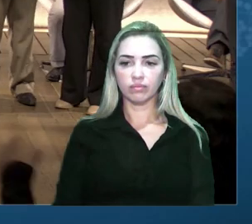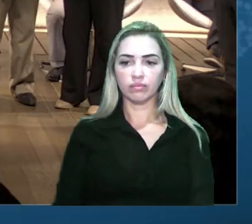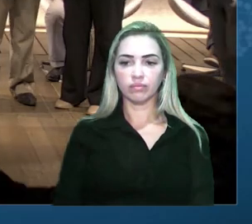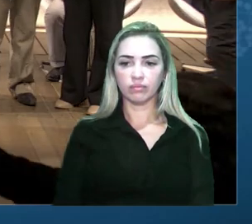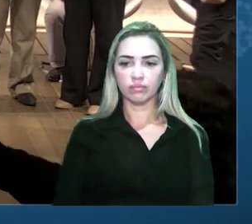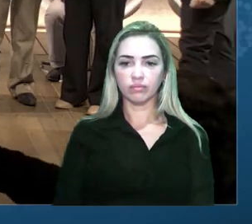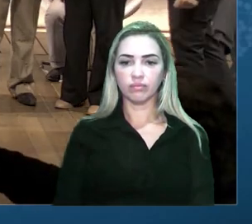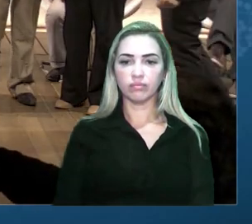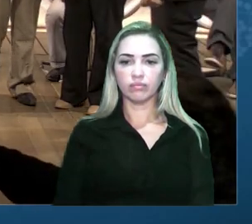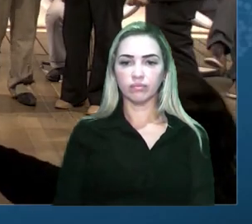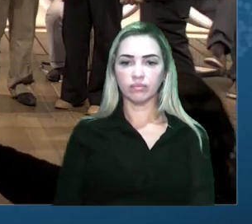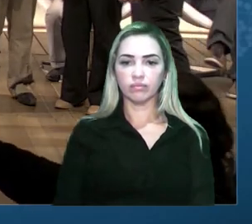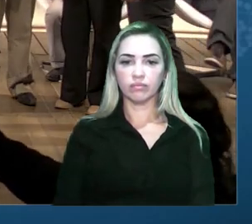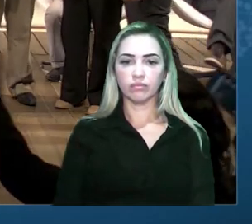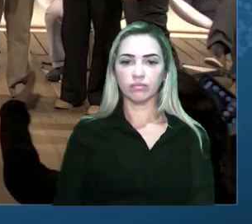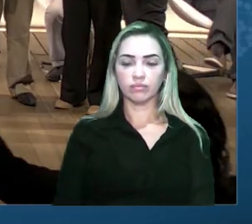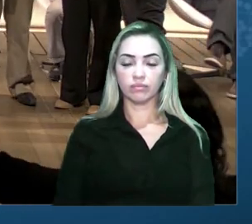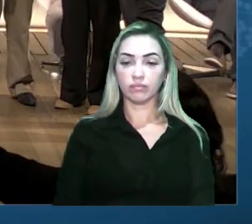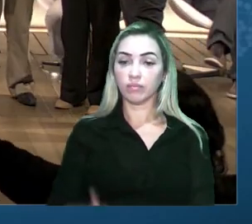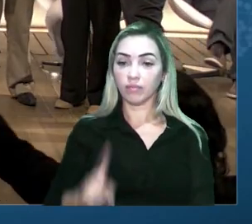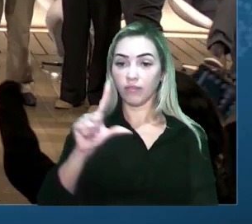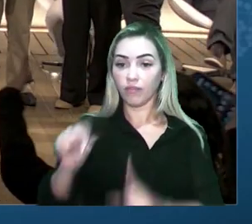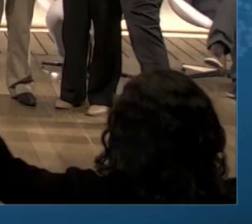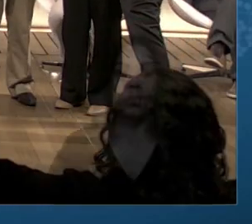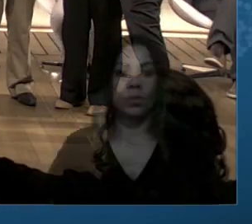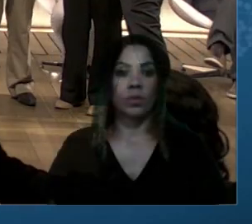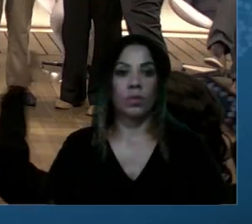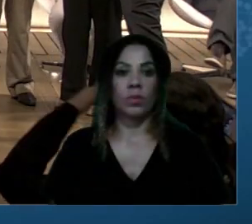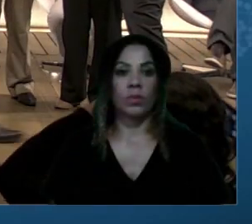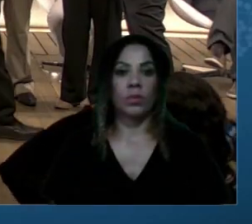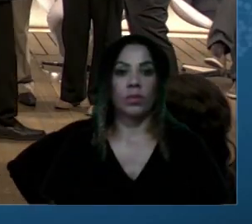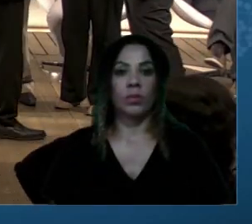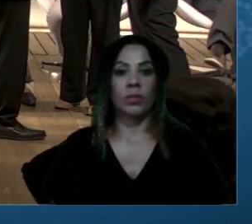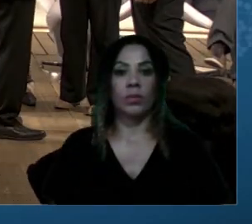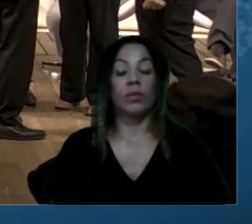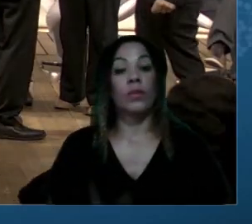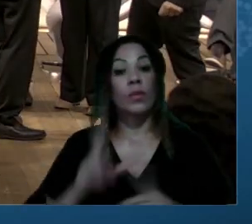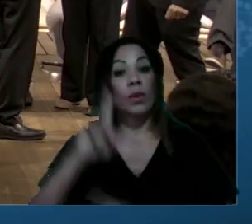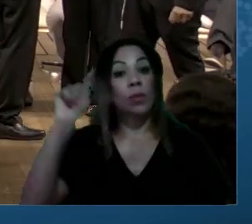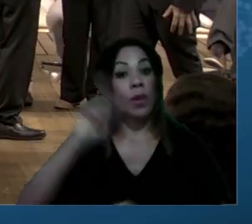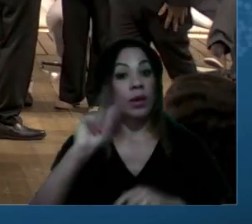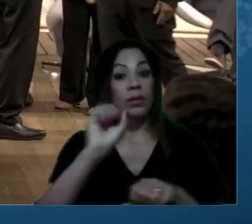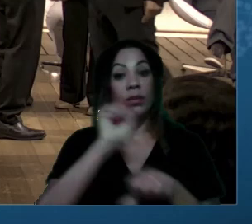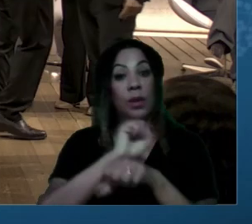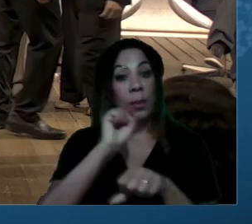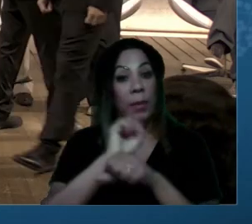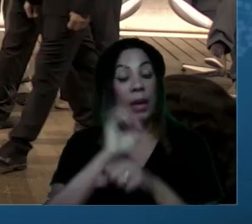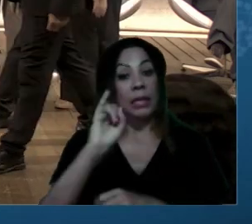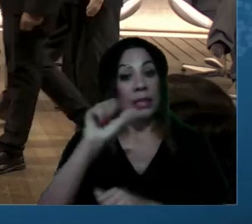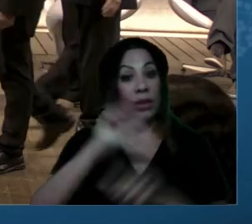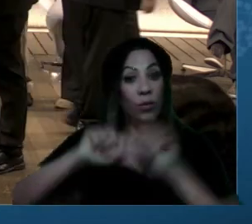Gente, não vai embora não, hein? Tem coisa boa vindo por aí. Se eu fosse vocês, eu não ia embora não.